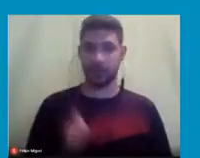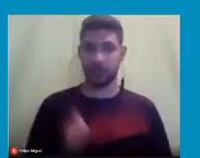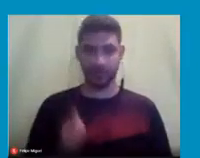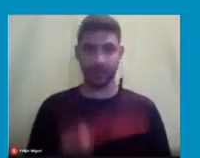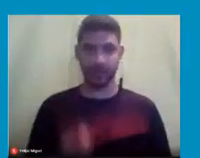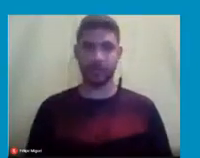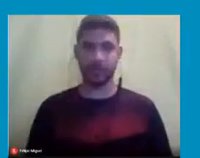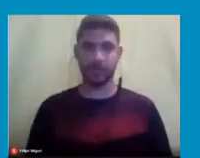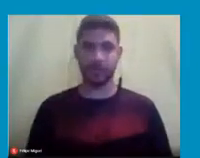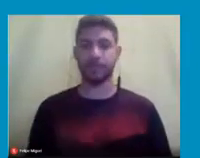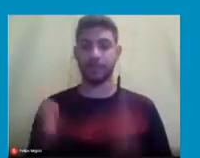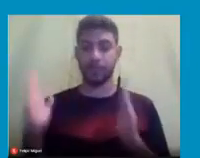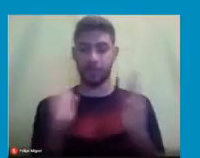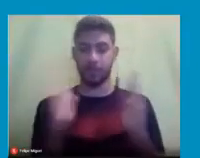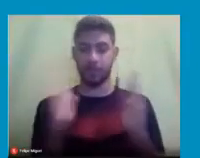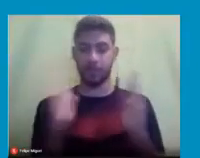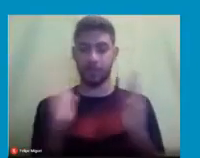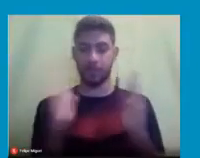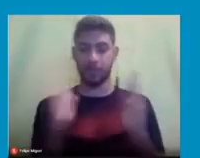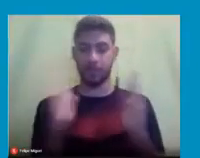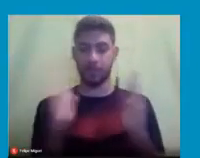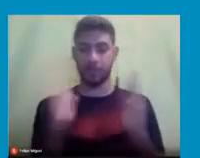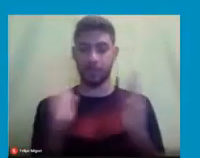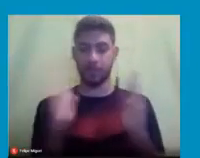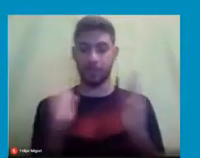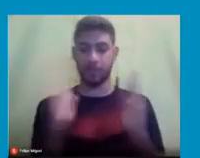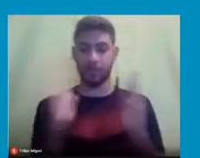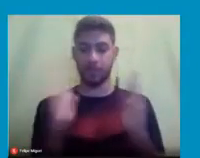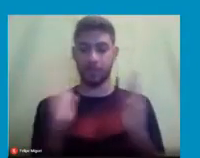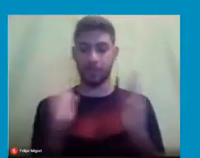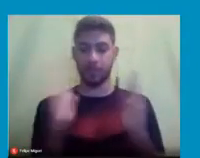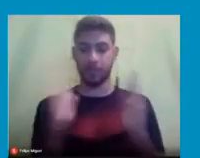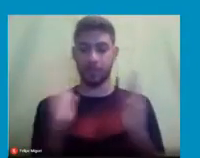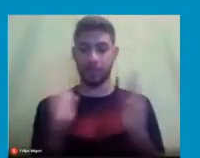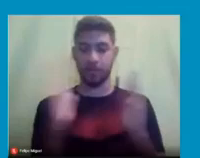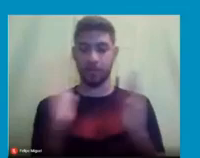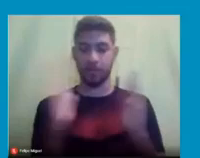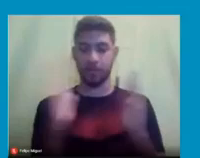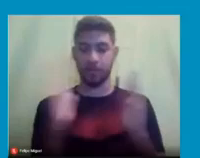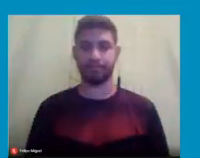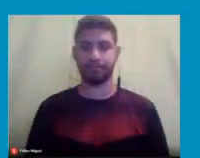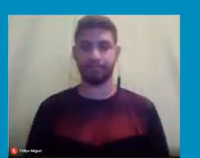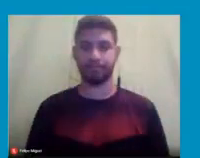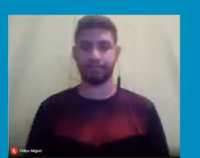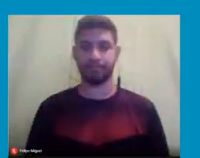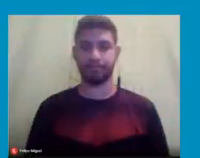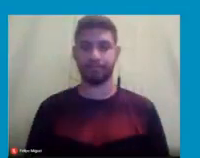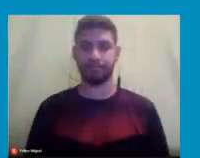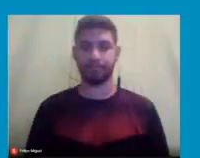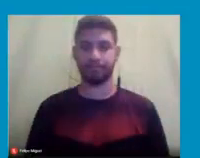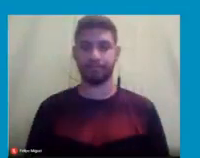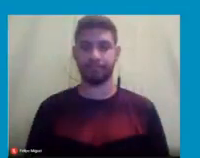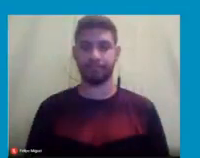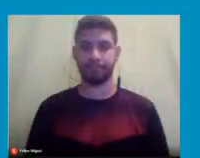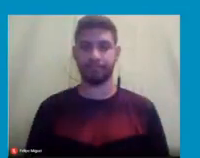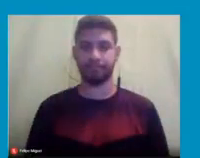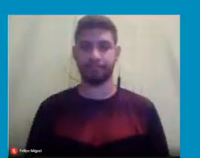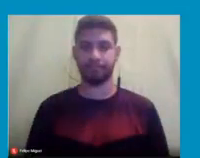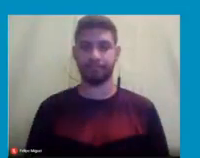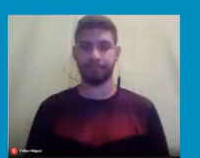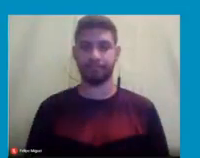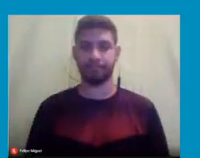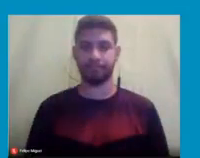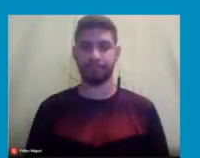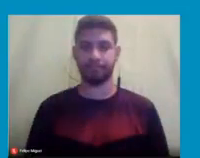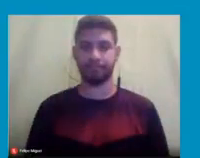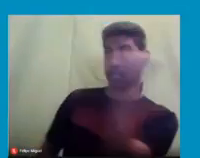na escravidão, antes da abolição. Quem matava escravizado não era preso. Agora, se o escravizado